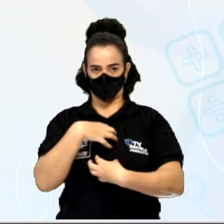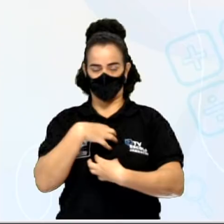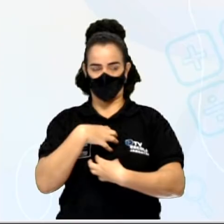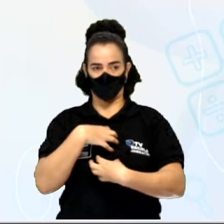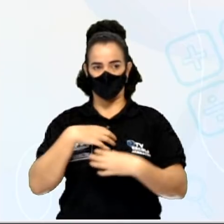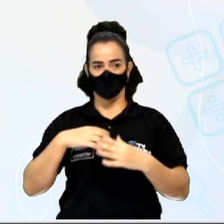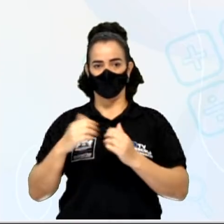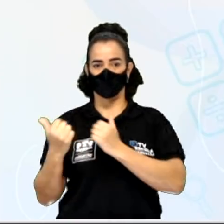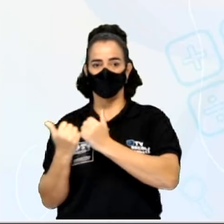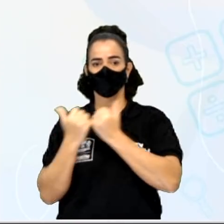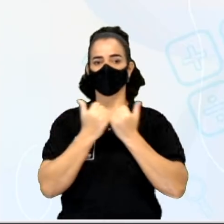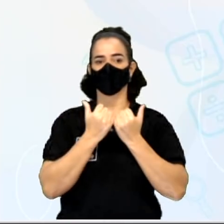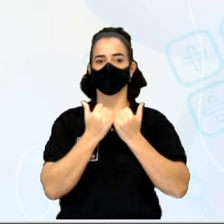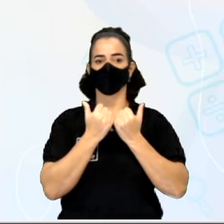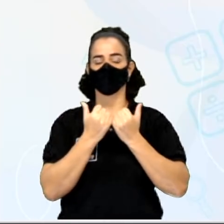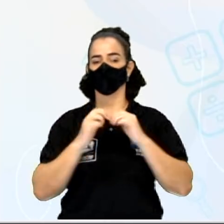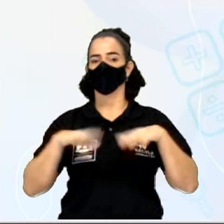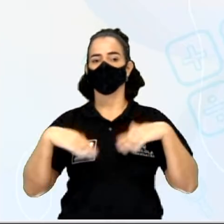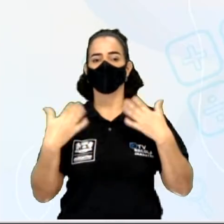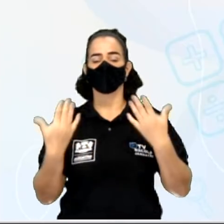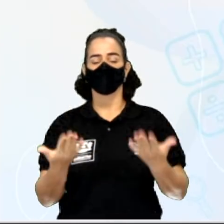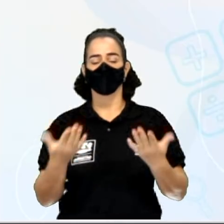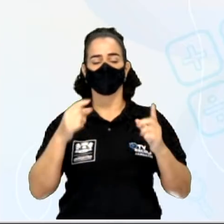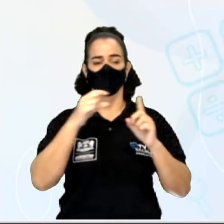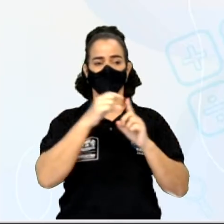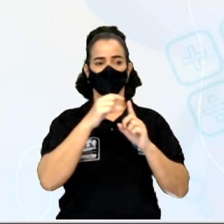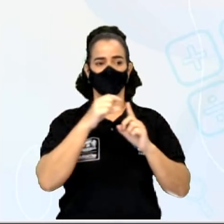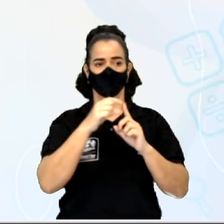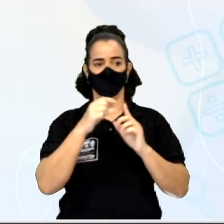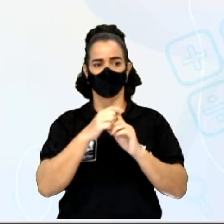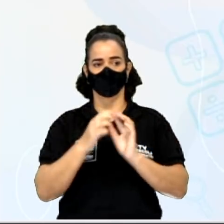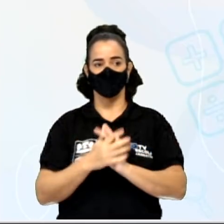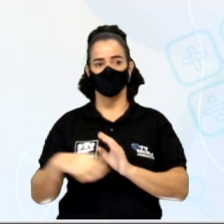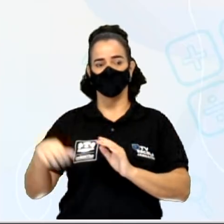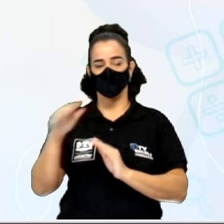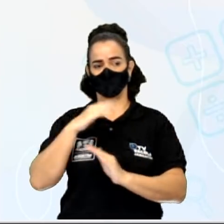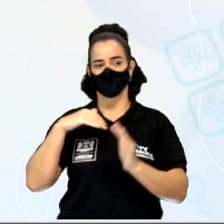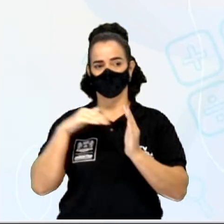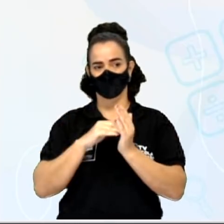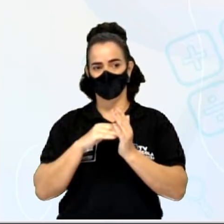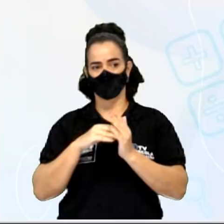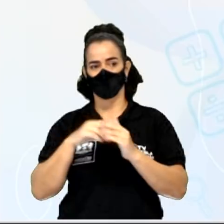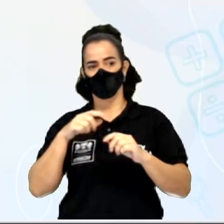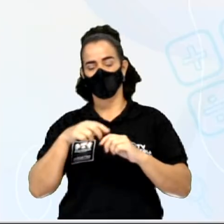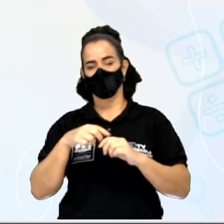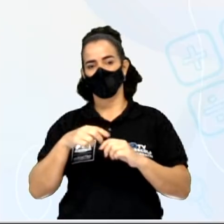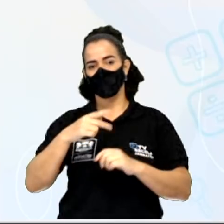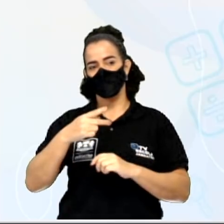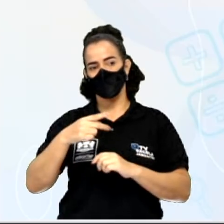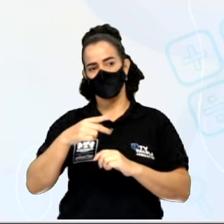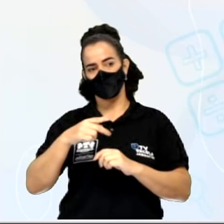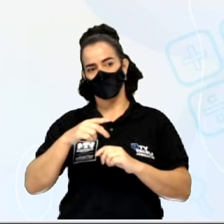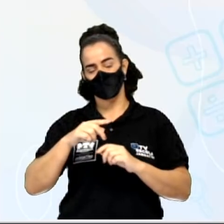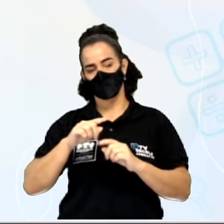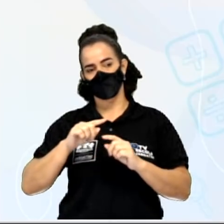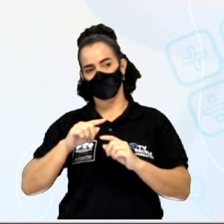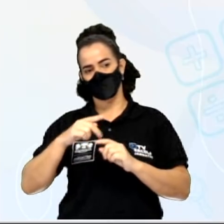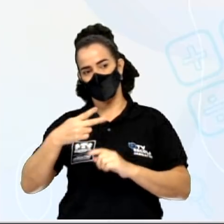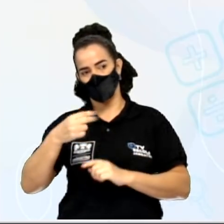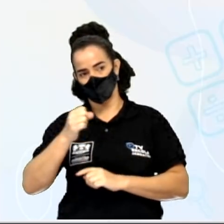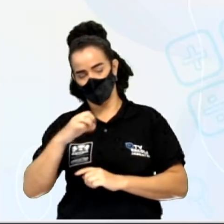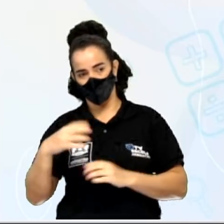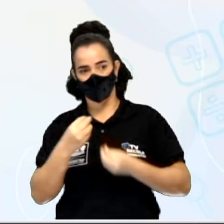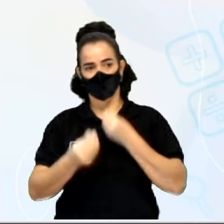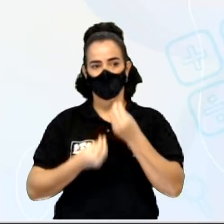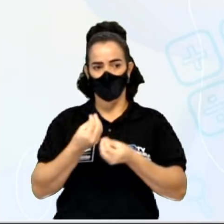ser substituído por até, pois, como também, ou nenhuma das alternativas. O que a gente vai